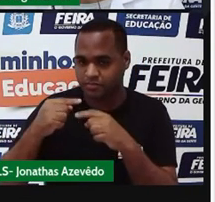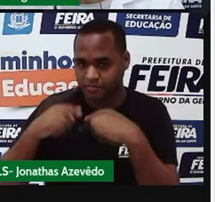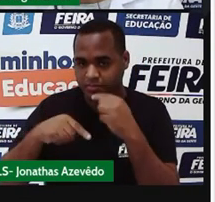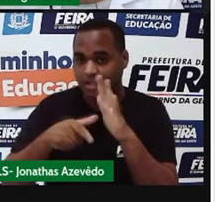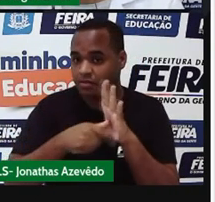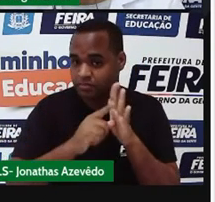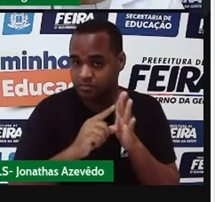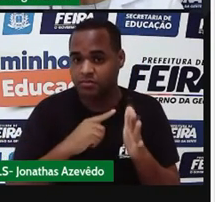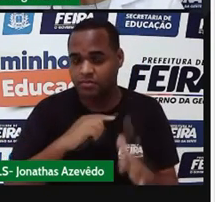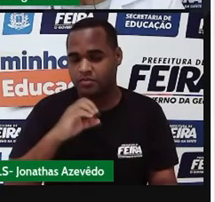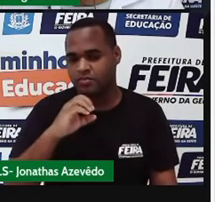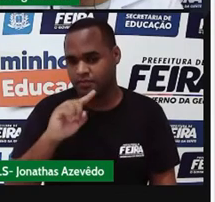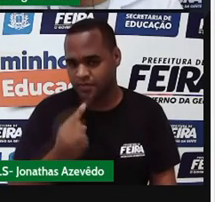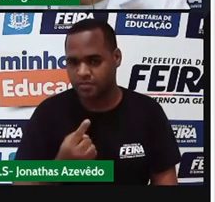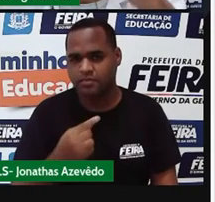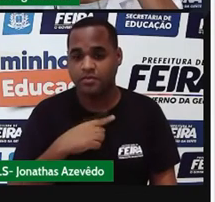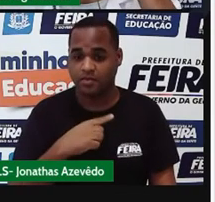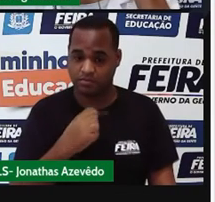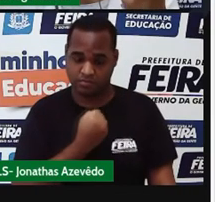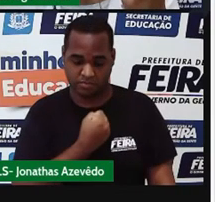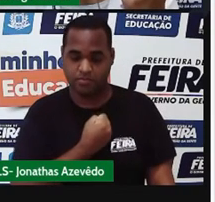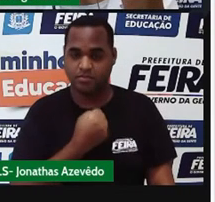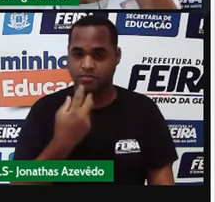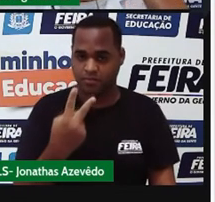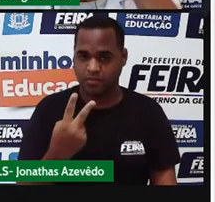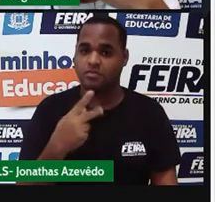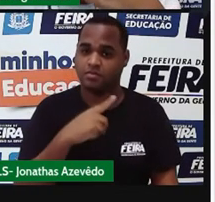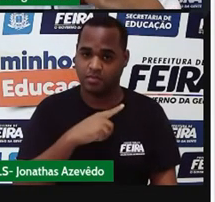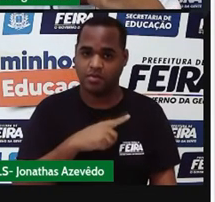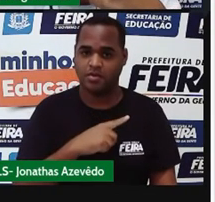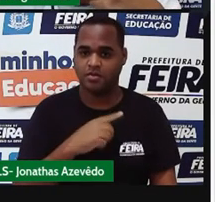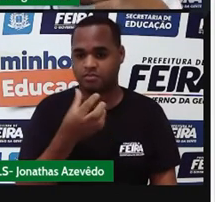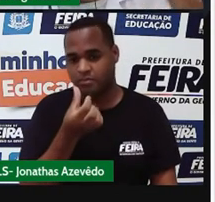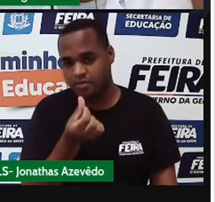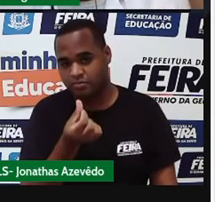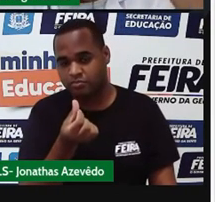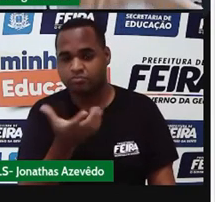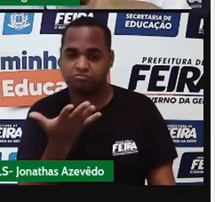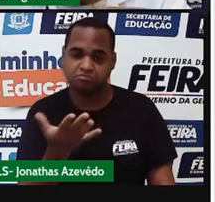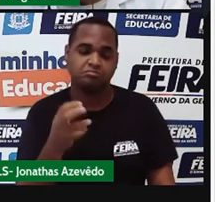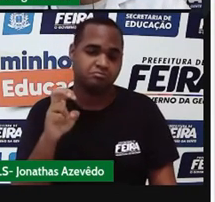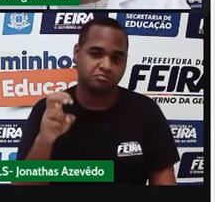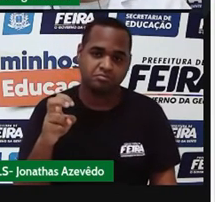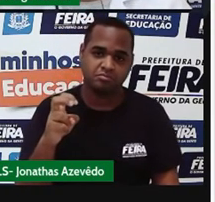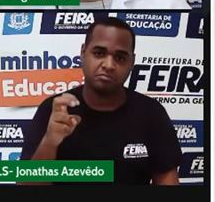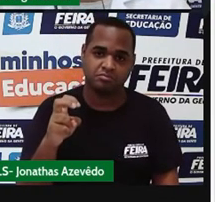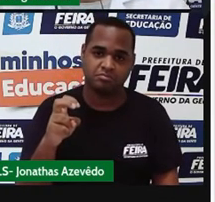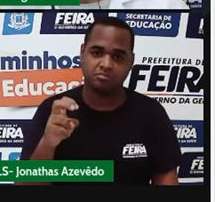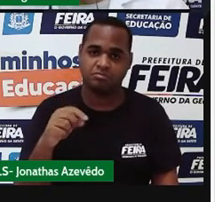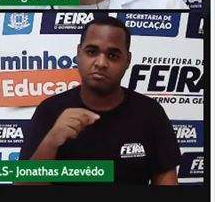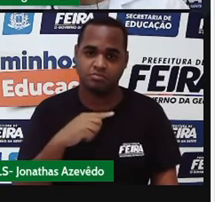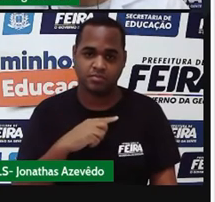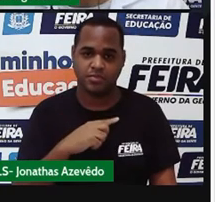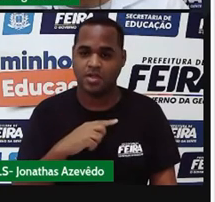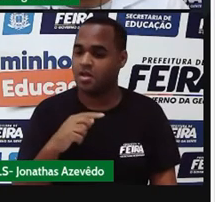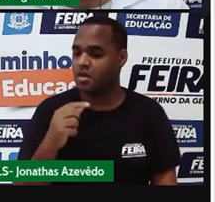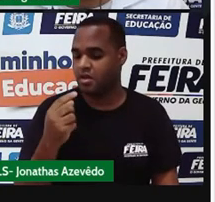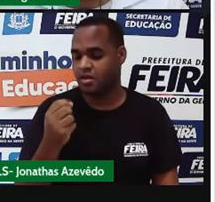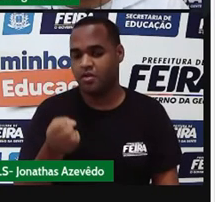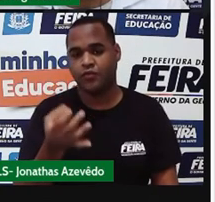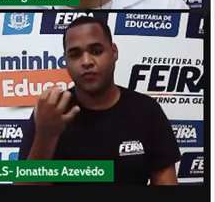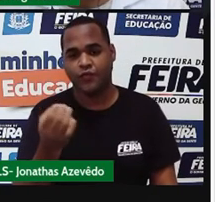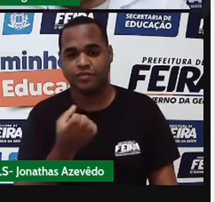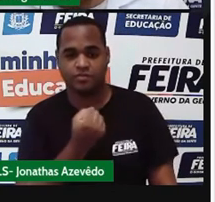tem quantos algarismos tem dois tenho seis e o cinco então lá embaixo vai aparecer dois